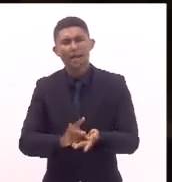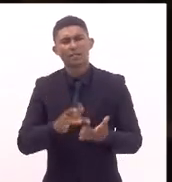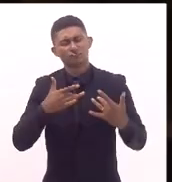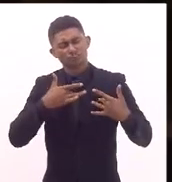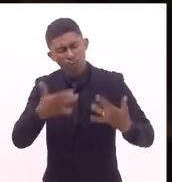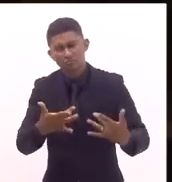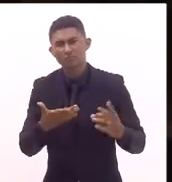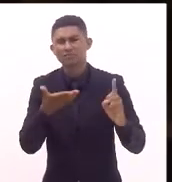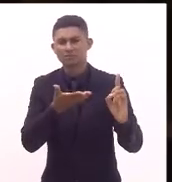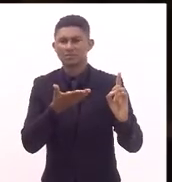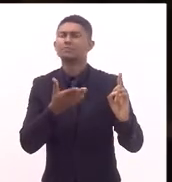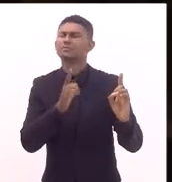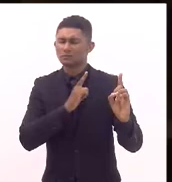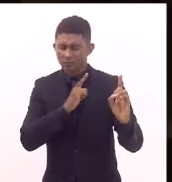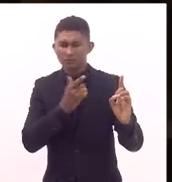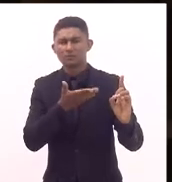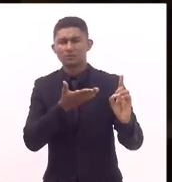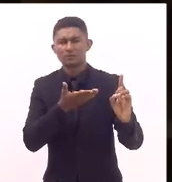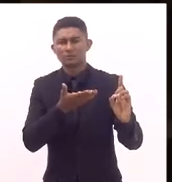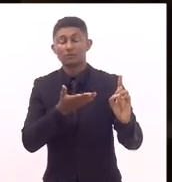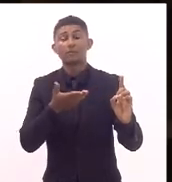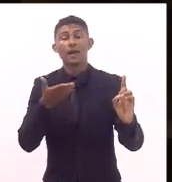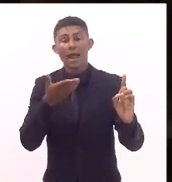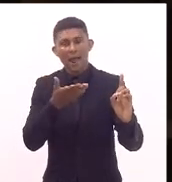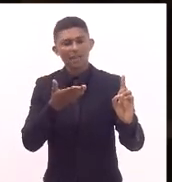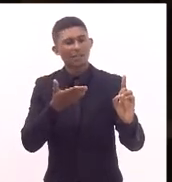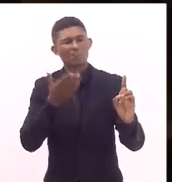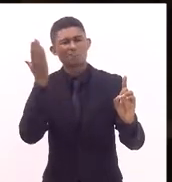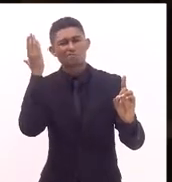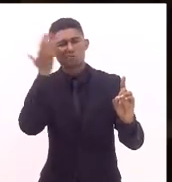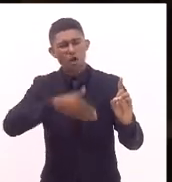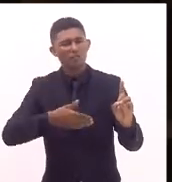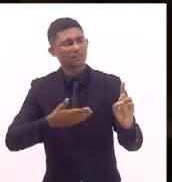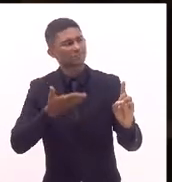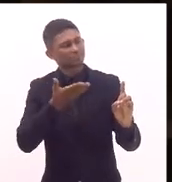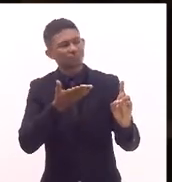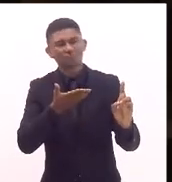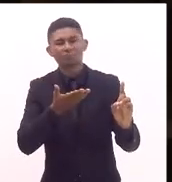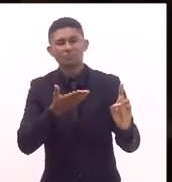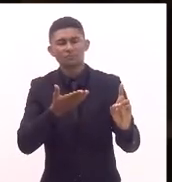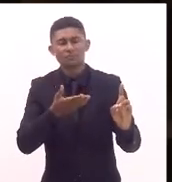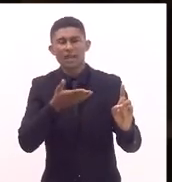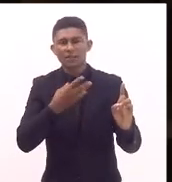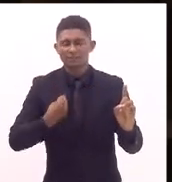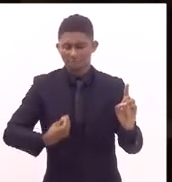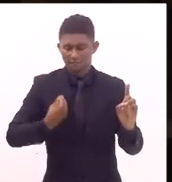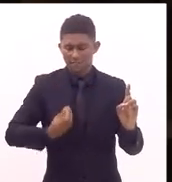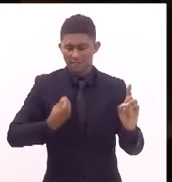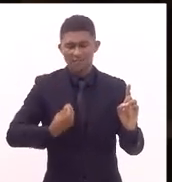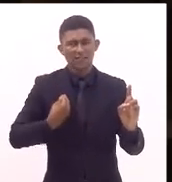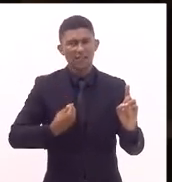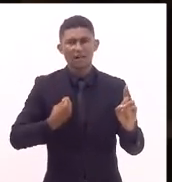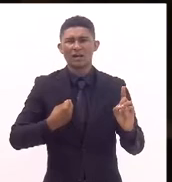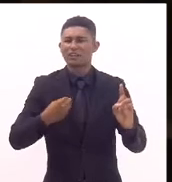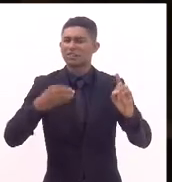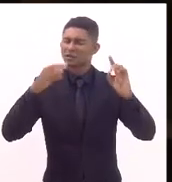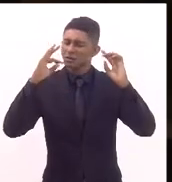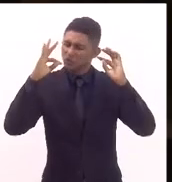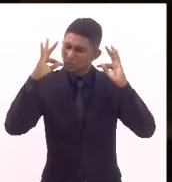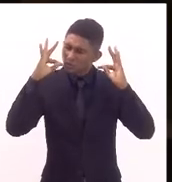Então desse ponto de vista ela cor purifica e traduziu através da sua vida inteira